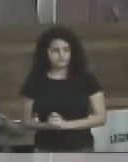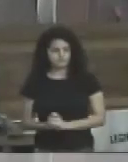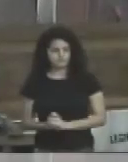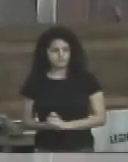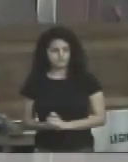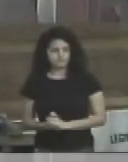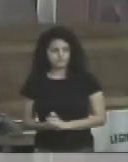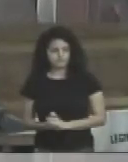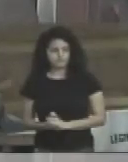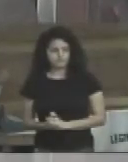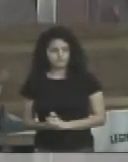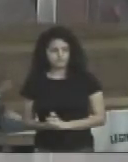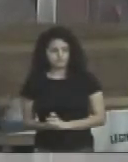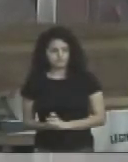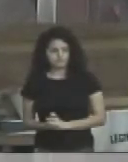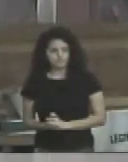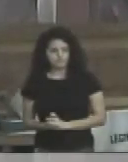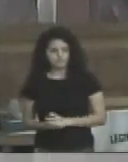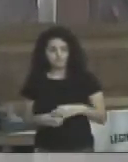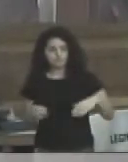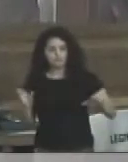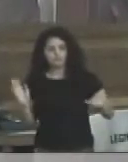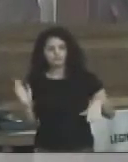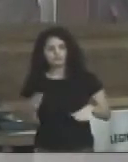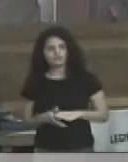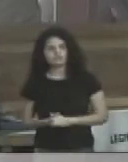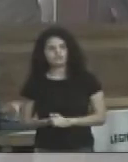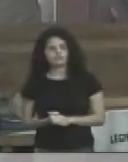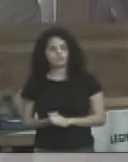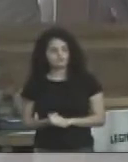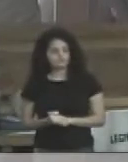espaço na feira de final de semana,